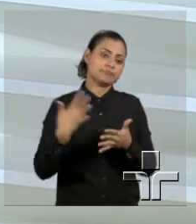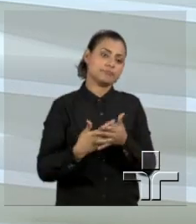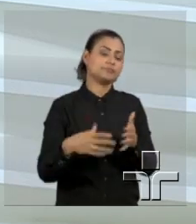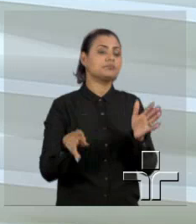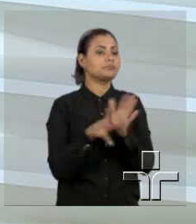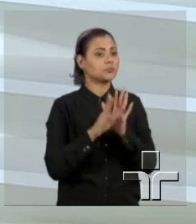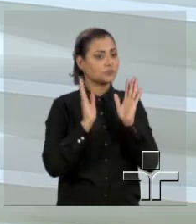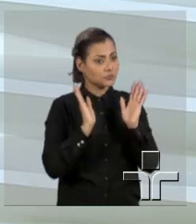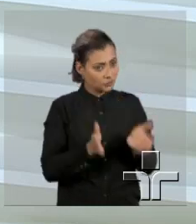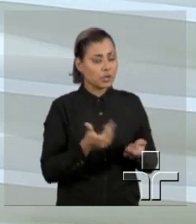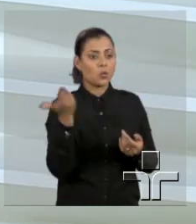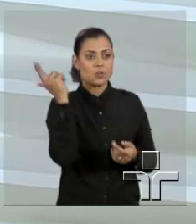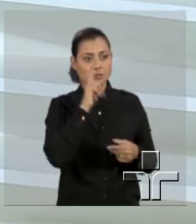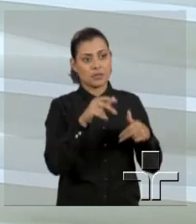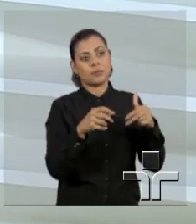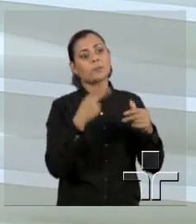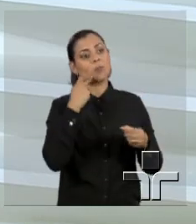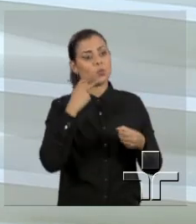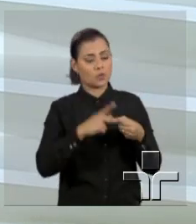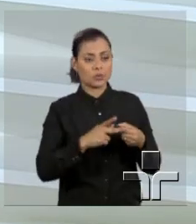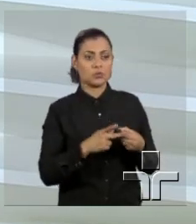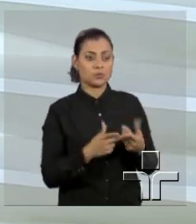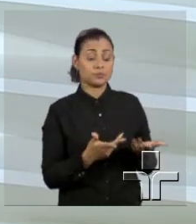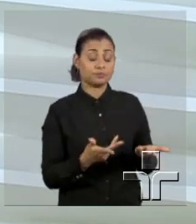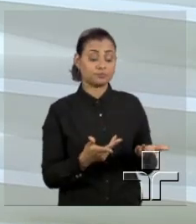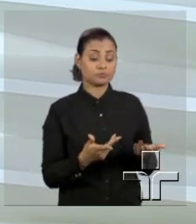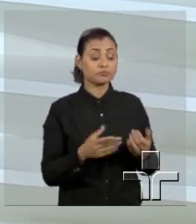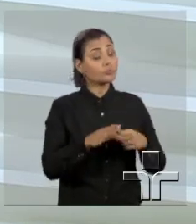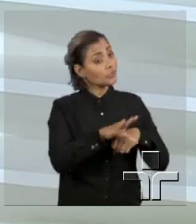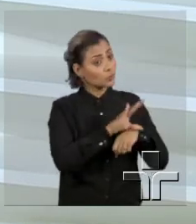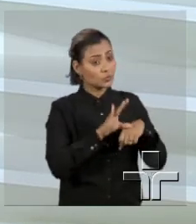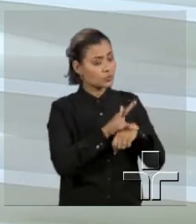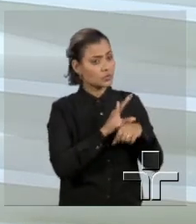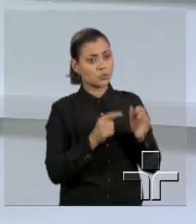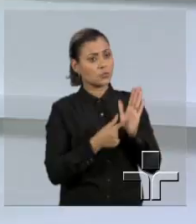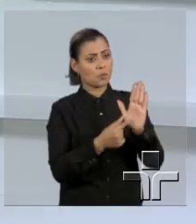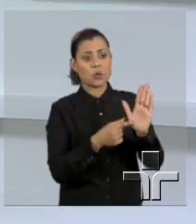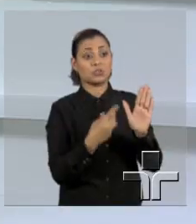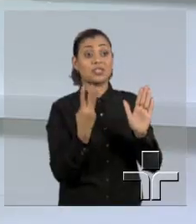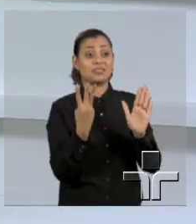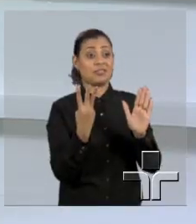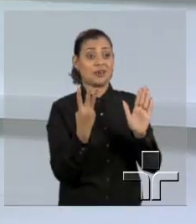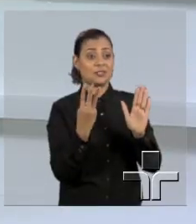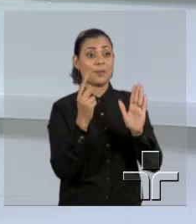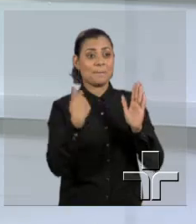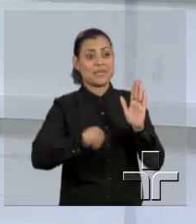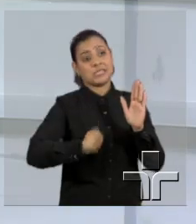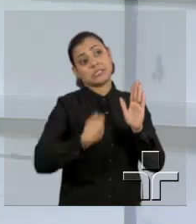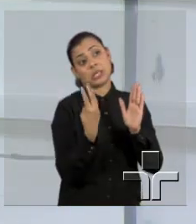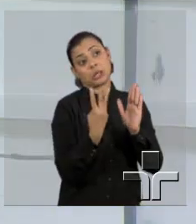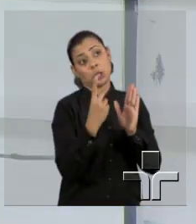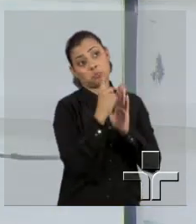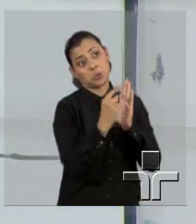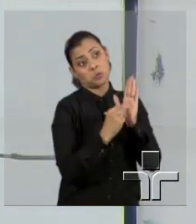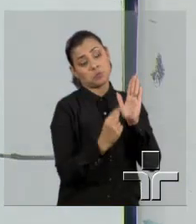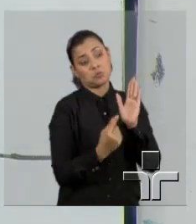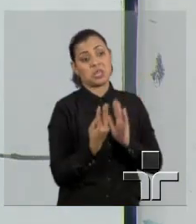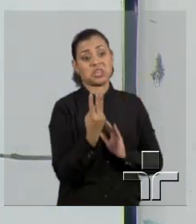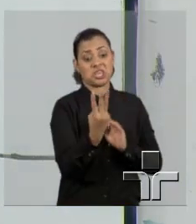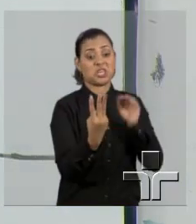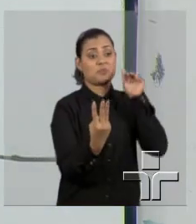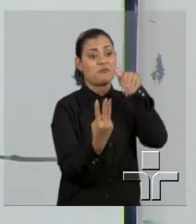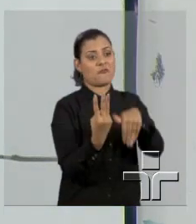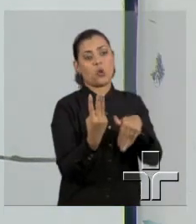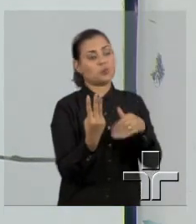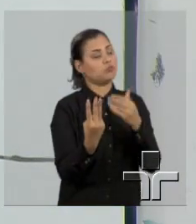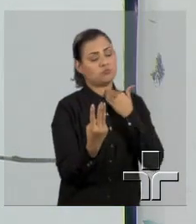estadual quanto no plano federal. A Constituição não fala na lista tríplice, mas tem sido uma